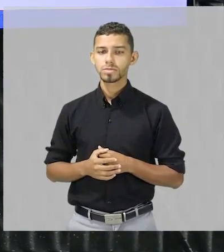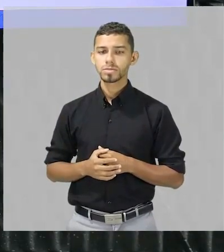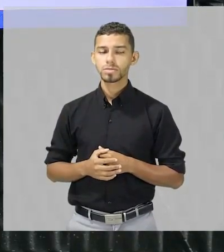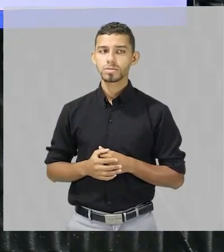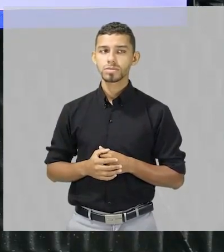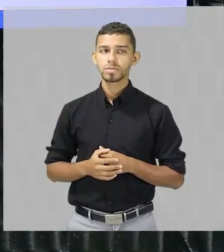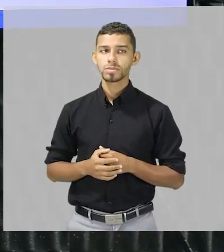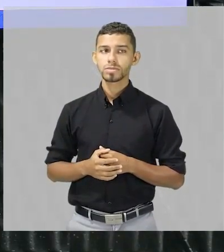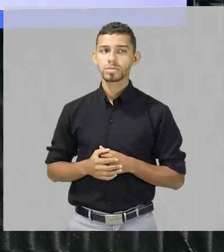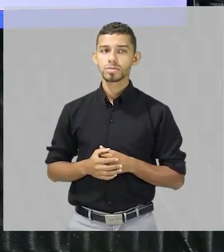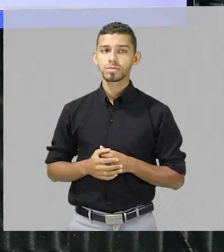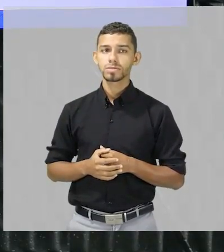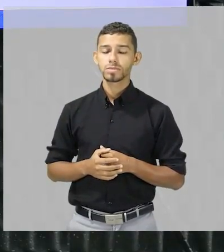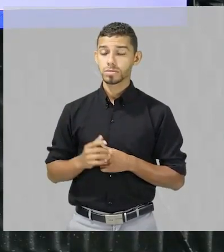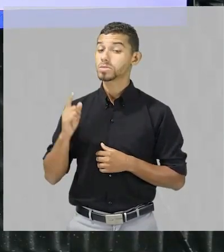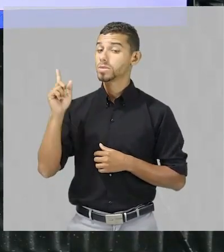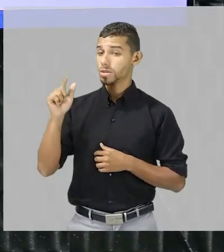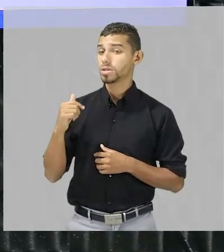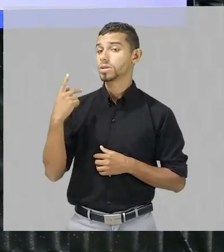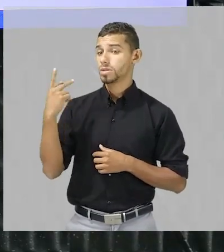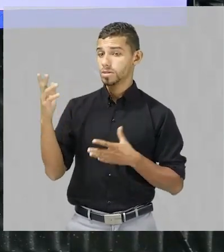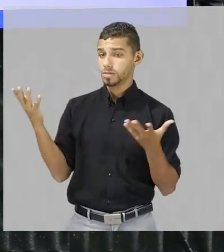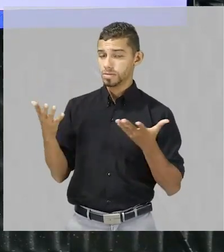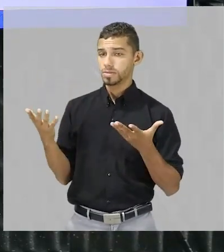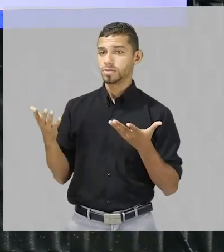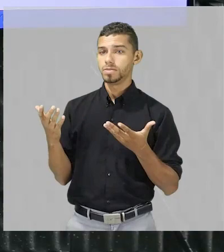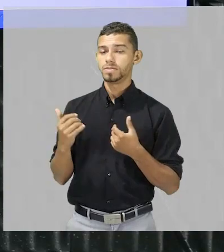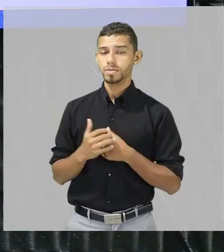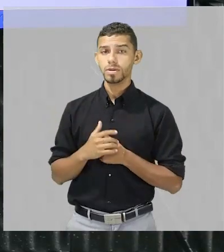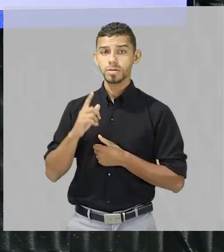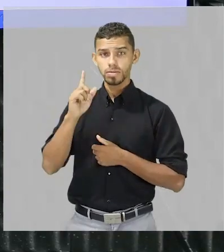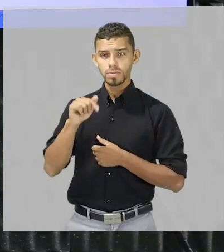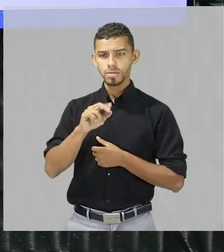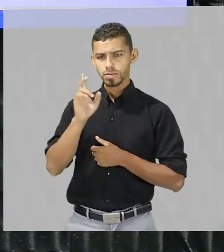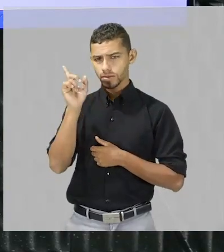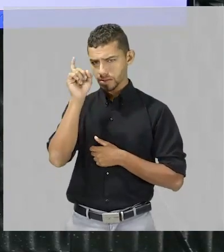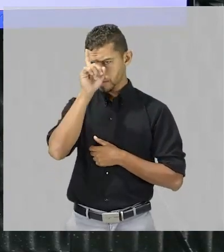Então, olha só, turminha, esse processo, ele é